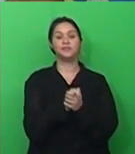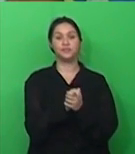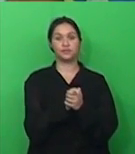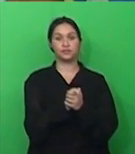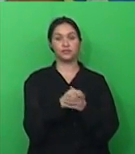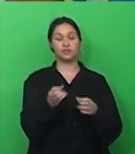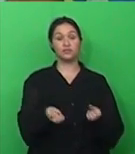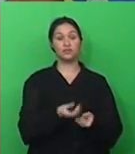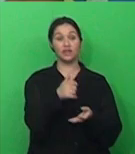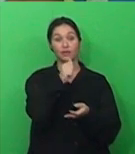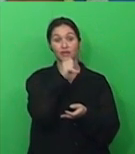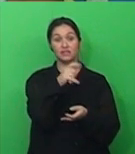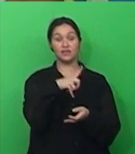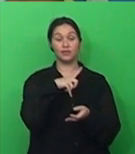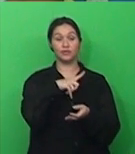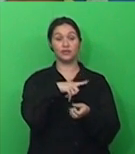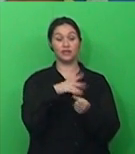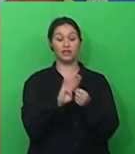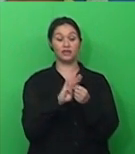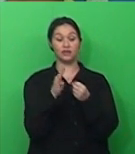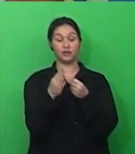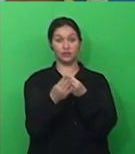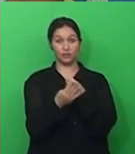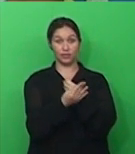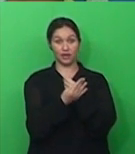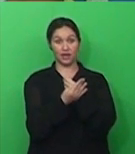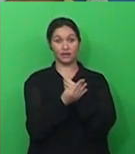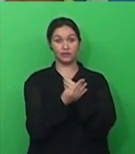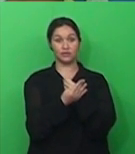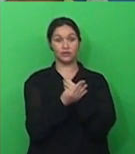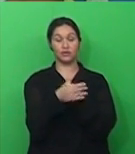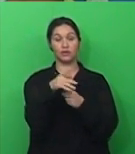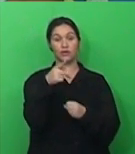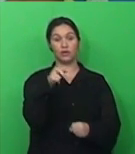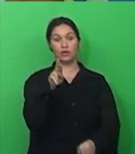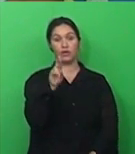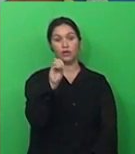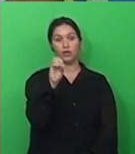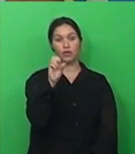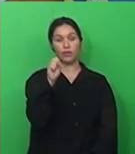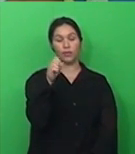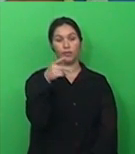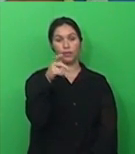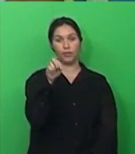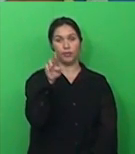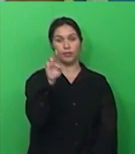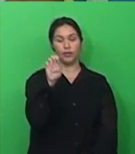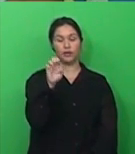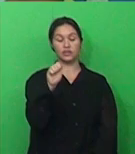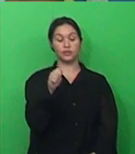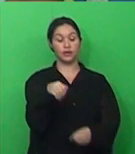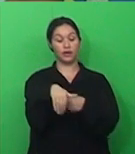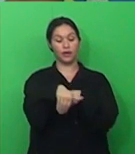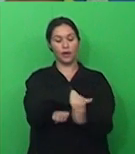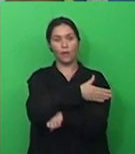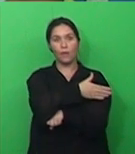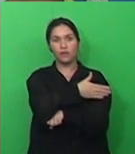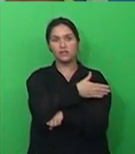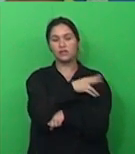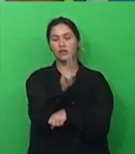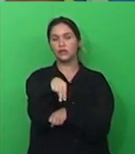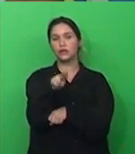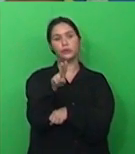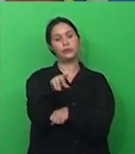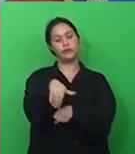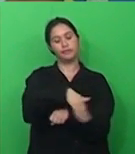loteamentos que têm 50, 60, 70 anos. Então, a gente espera que ele dê prioridade, realmente, primeiro para aqueles os bairros mais